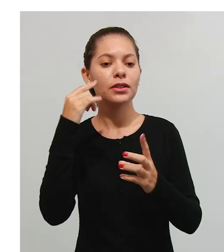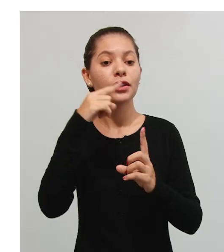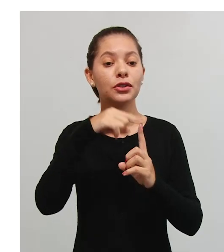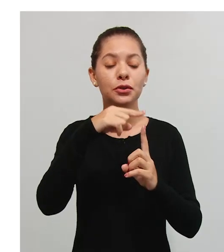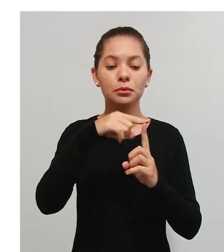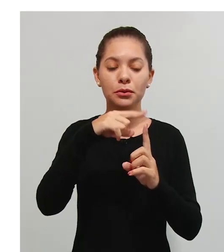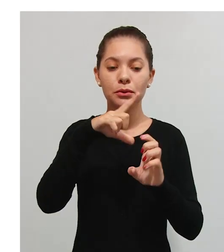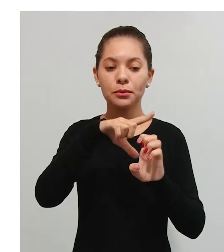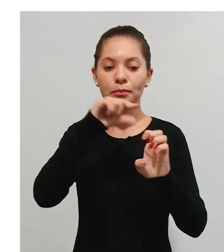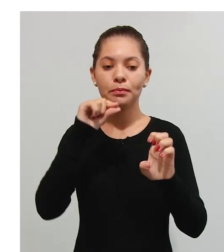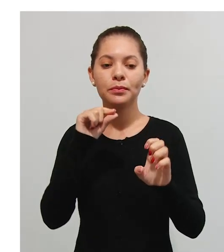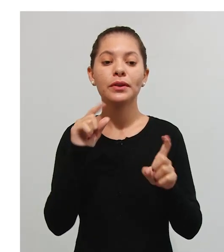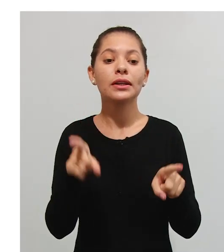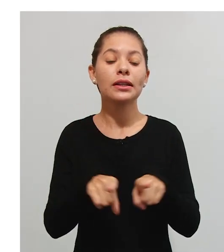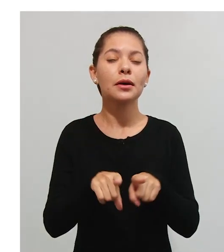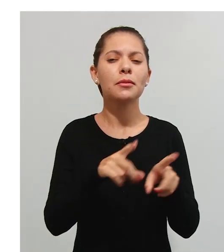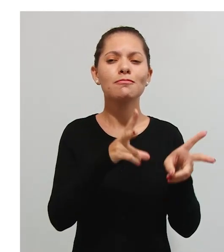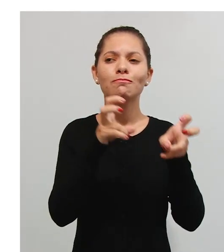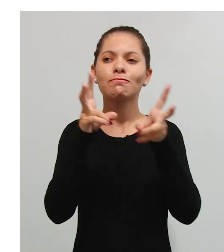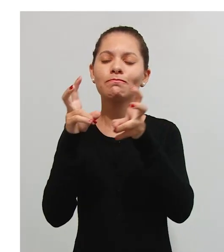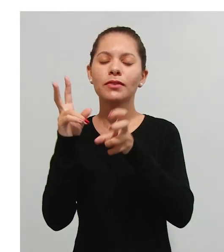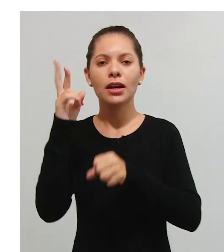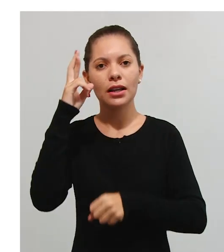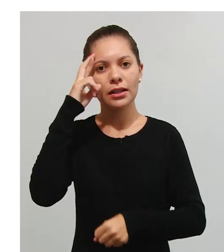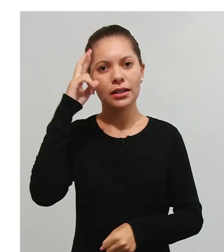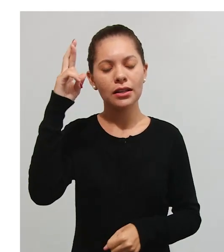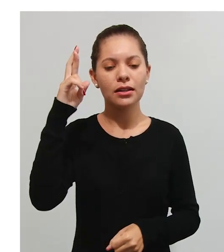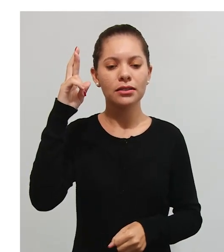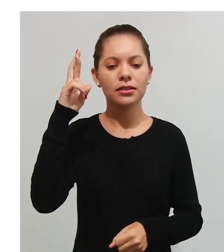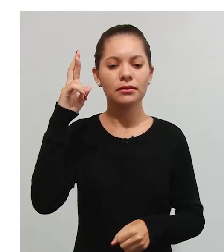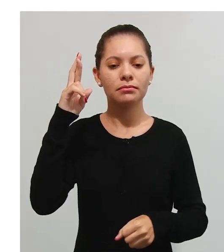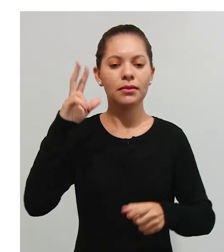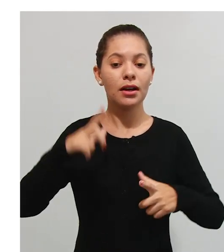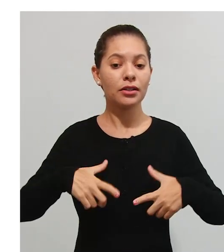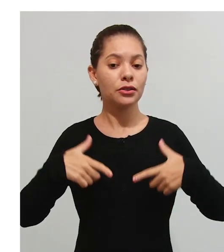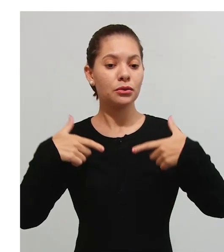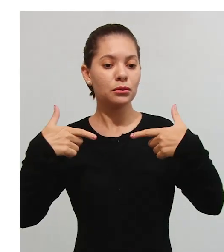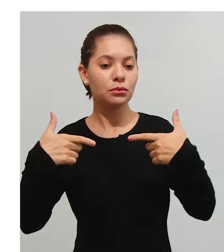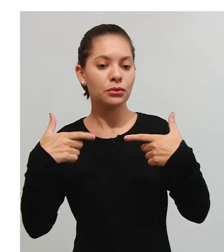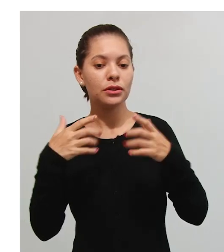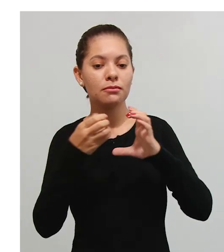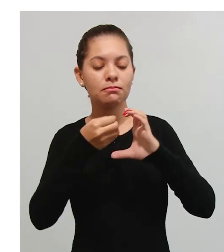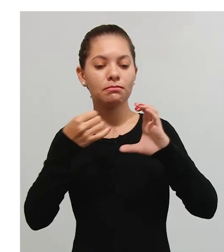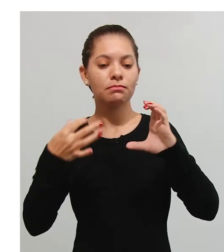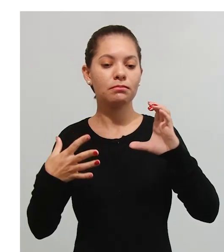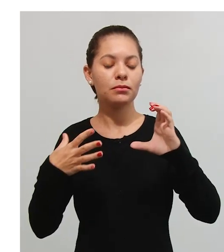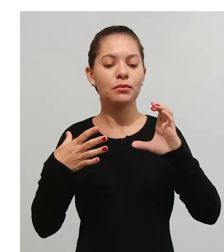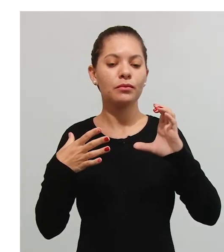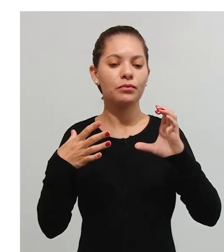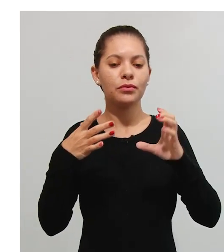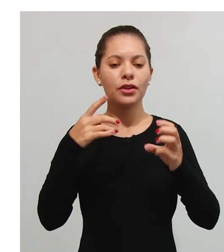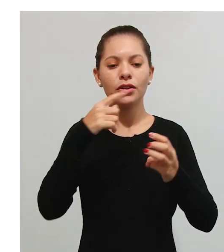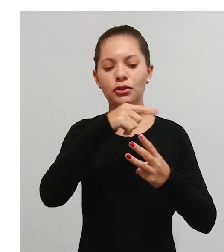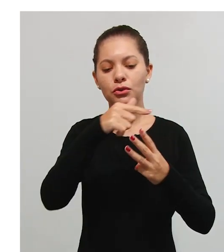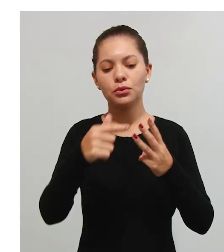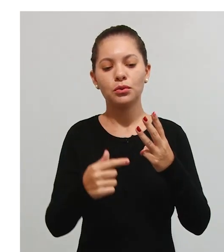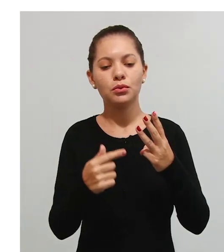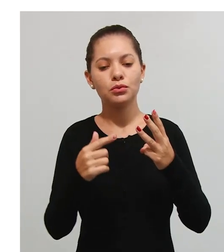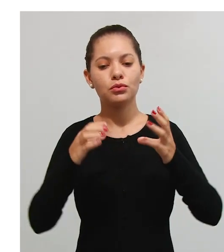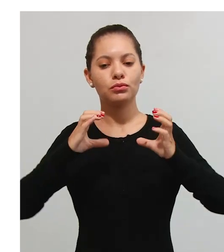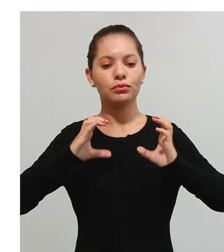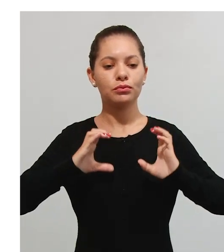empreendedor. Nós vamos também identificar a liderança, a atitude e as características desses elementos